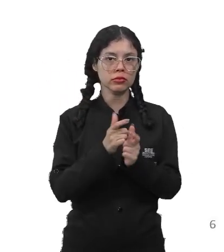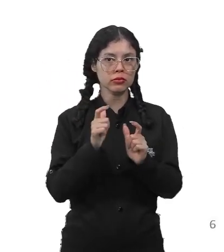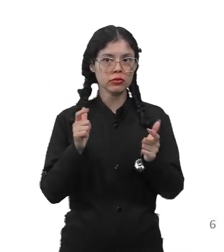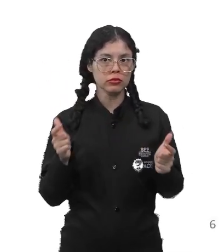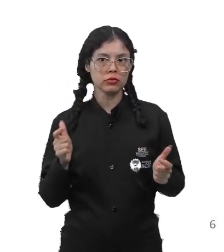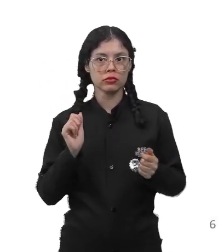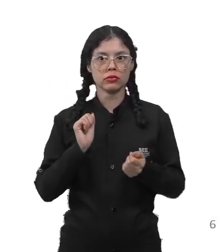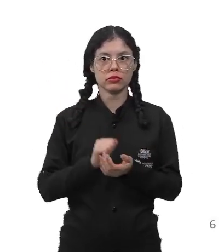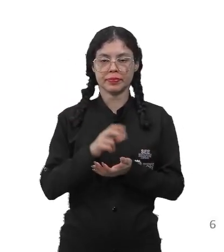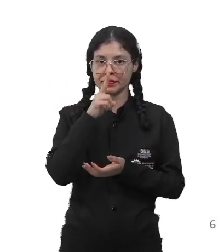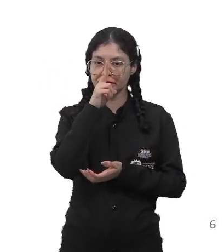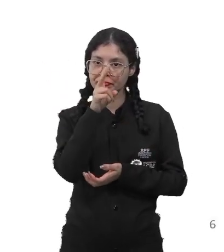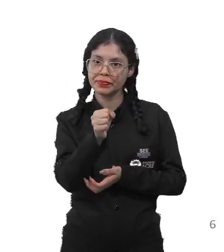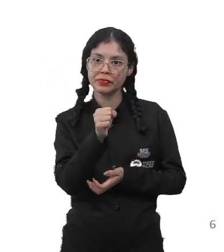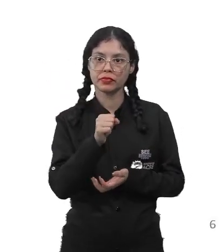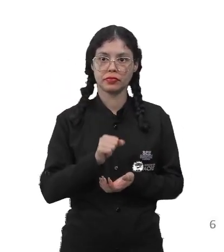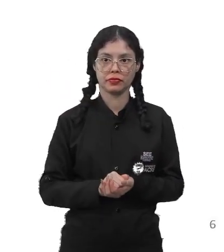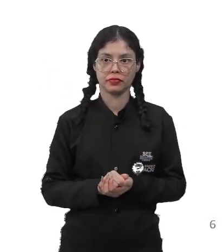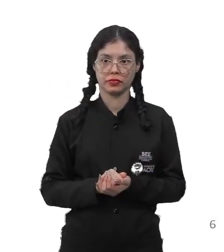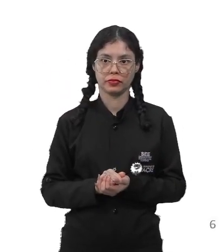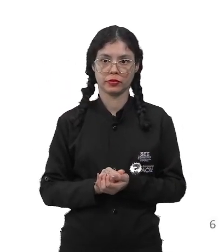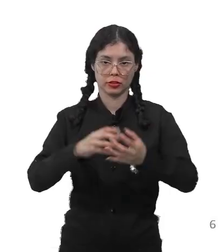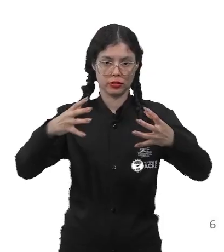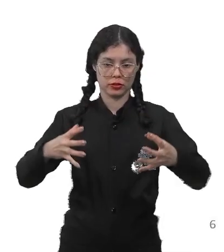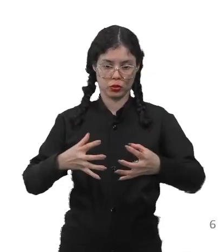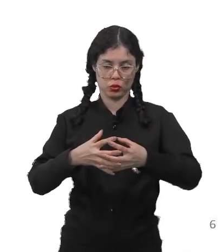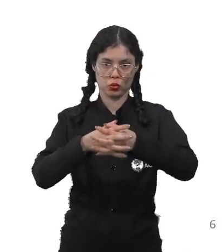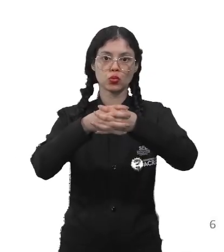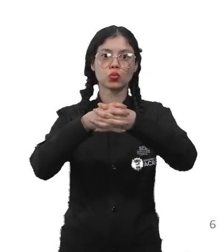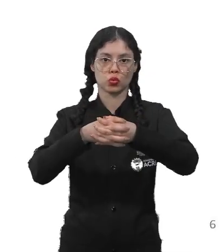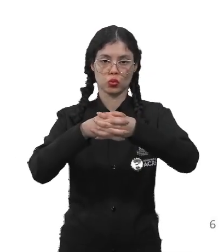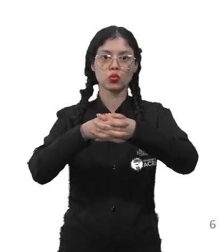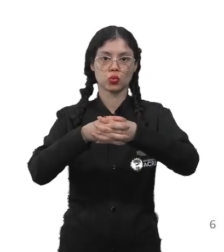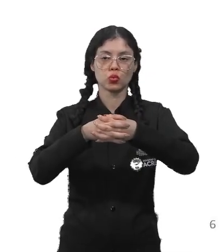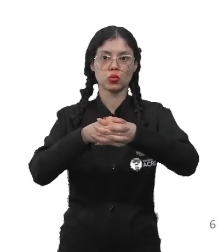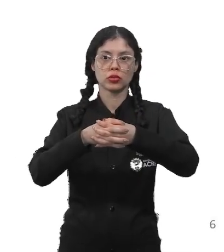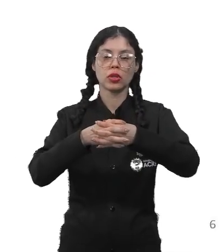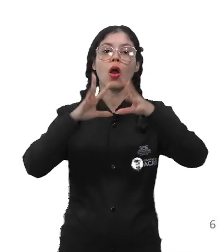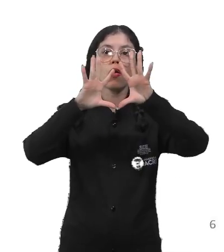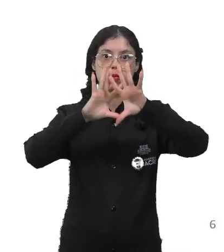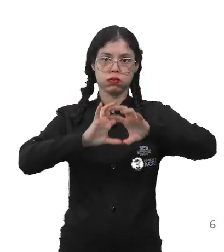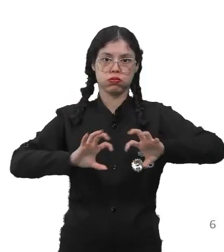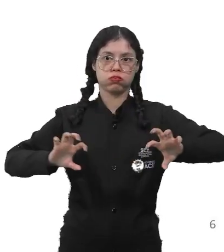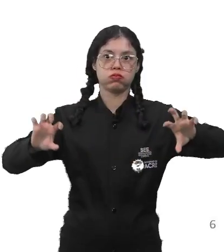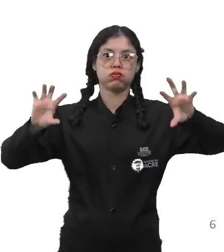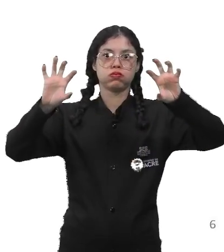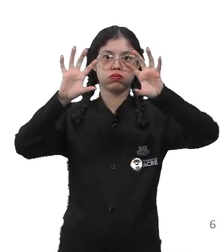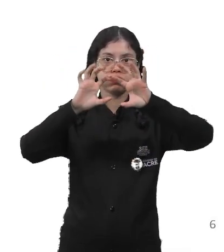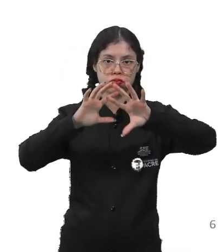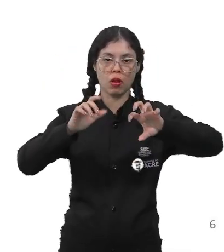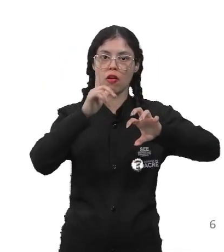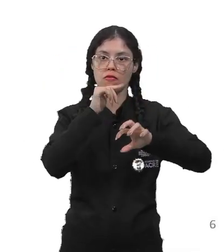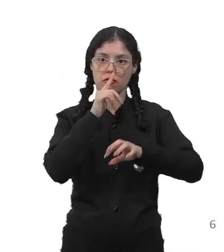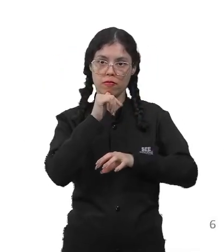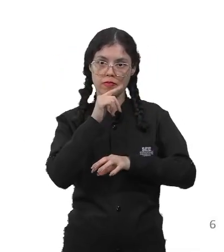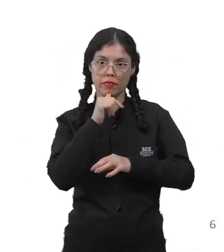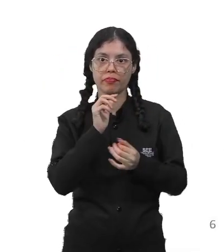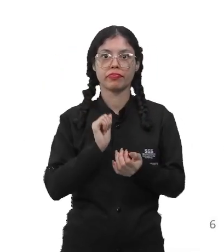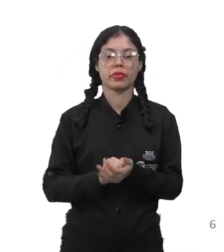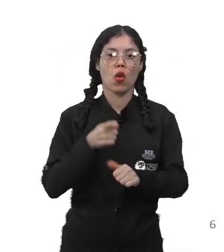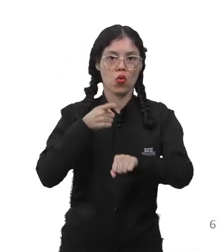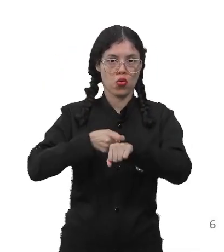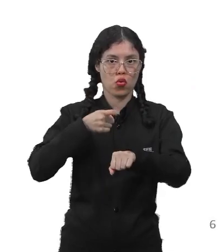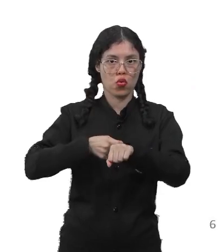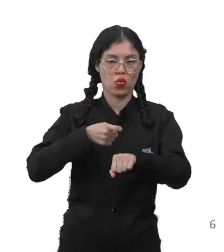aumento das forças intermoleculares entre o gasoso, o líquido e o